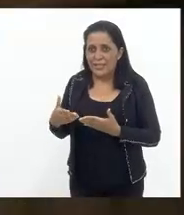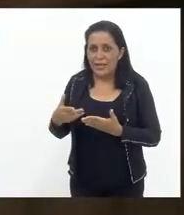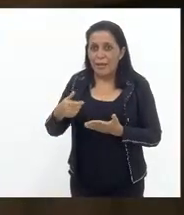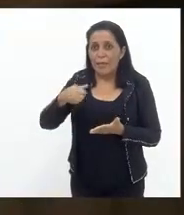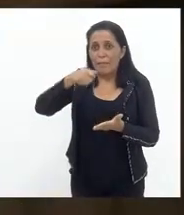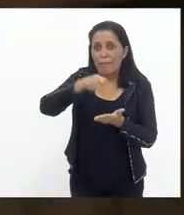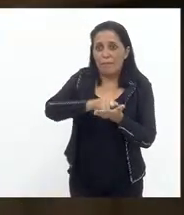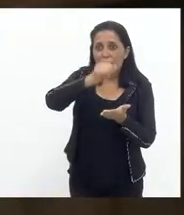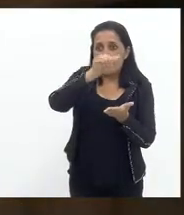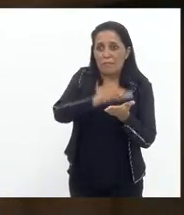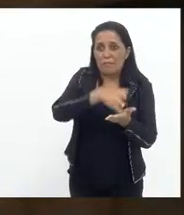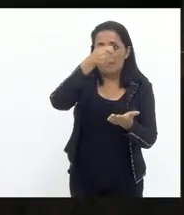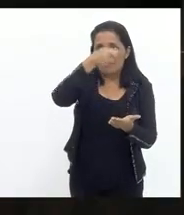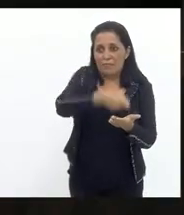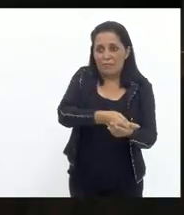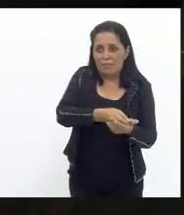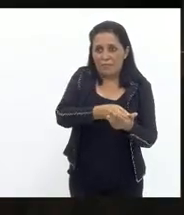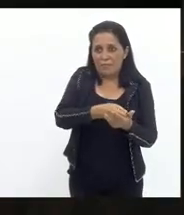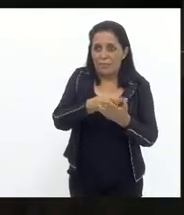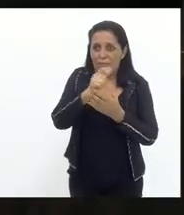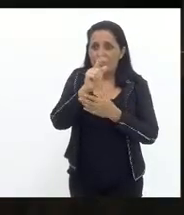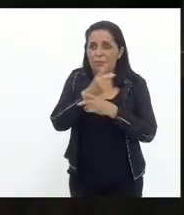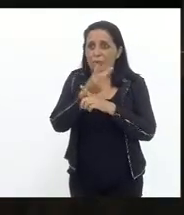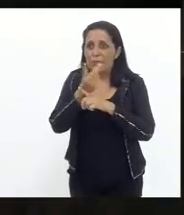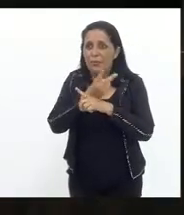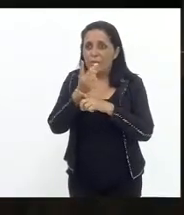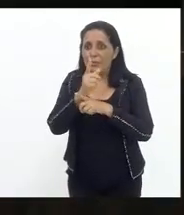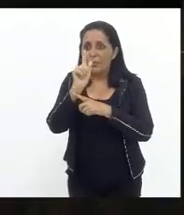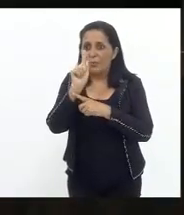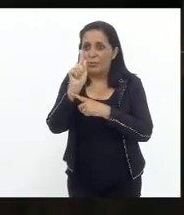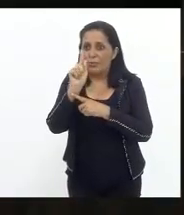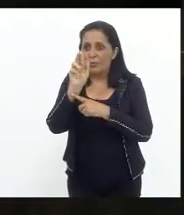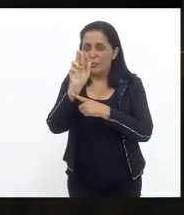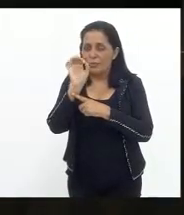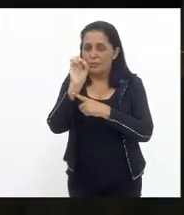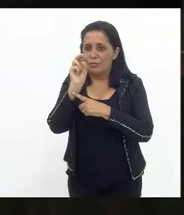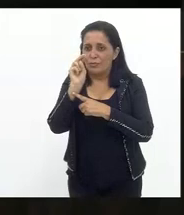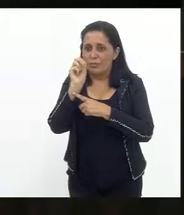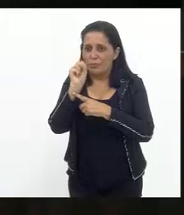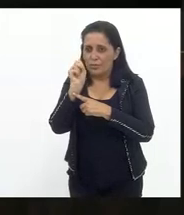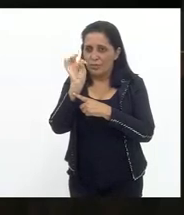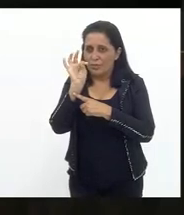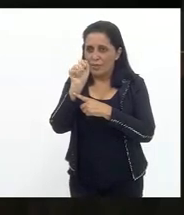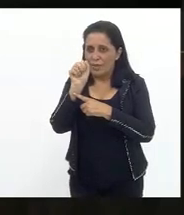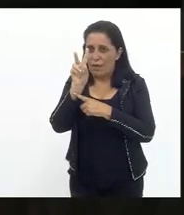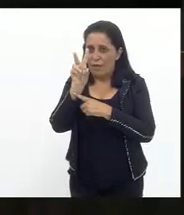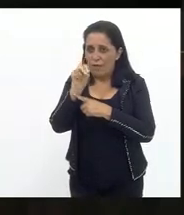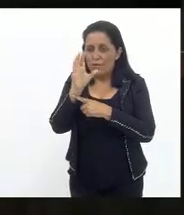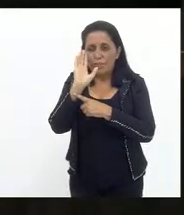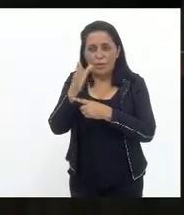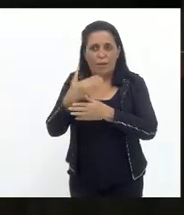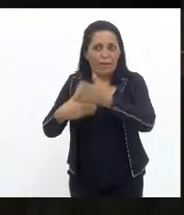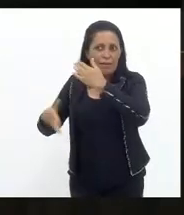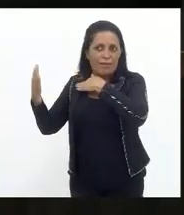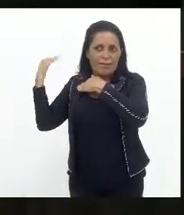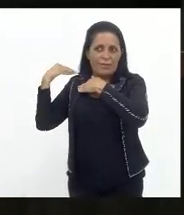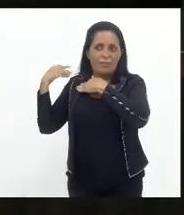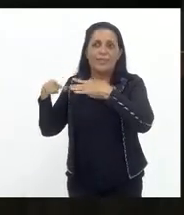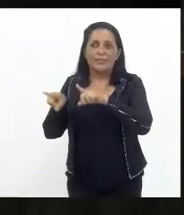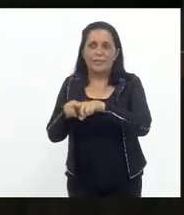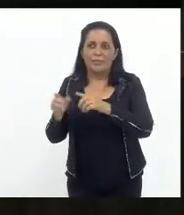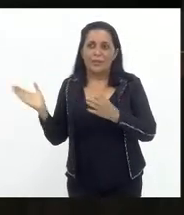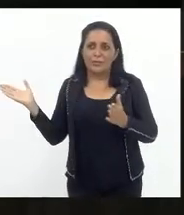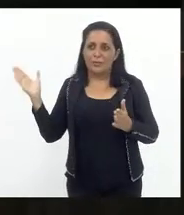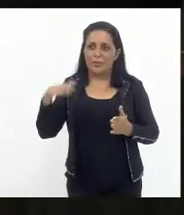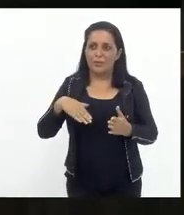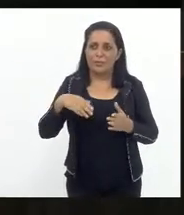Mandar tá procurando gente. Gustavo Schmidt, não tá procurando já deputado prescreveu, Schmidt. Presidente. Já prescreveu, presidente. Mas trouxe também